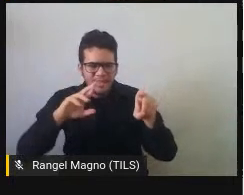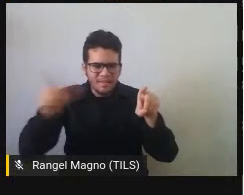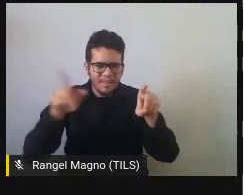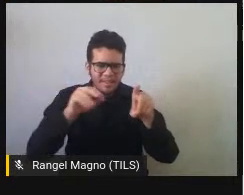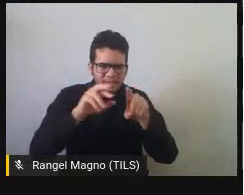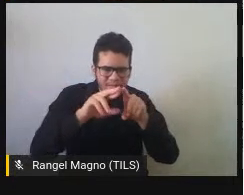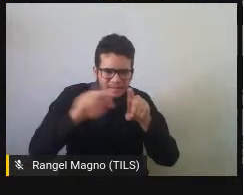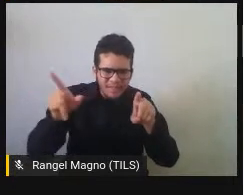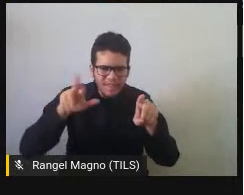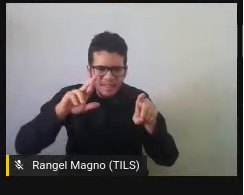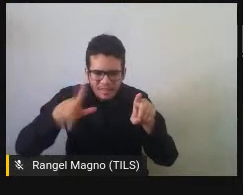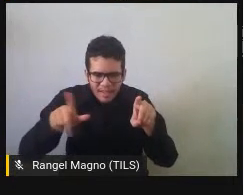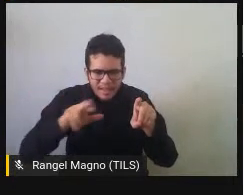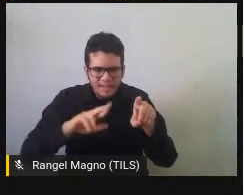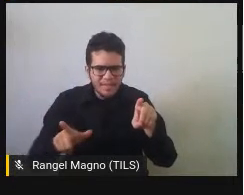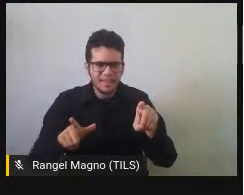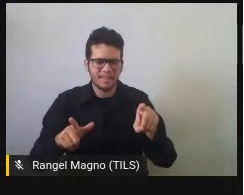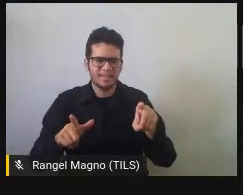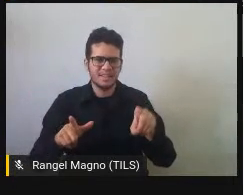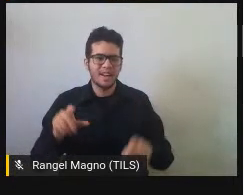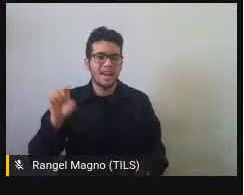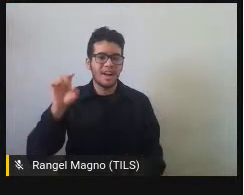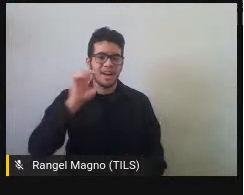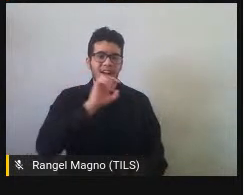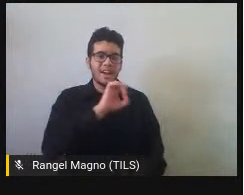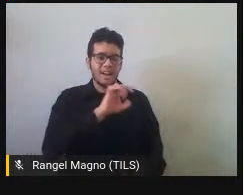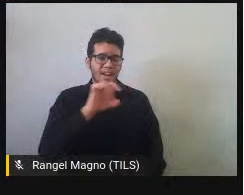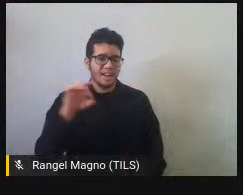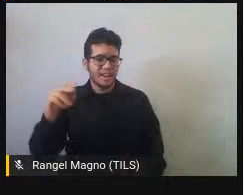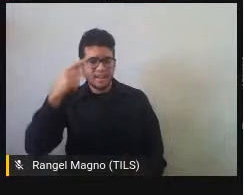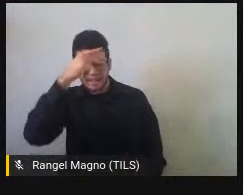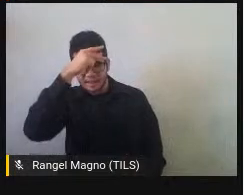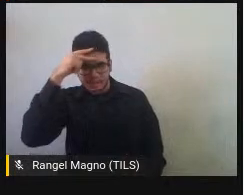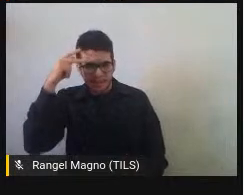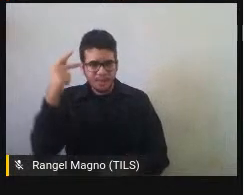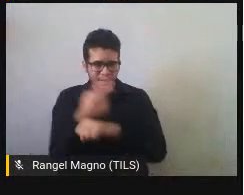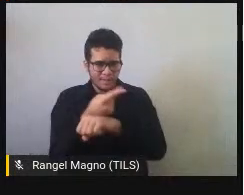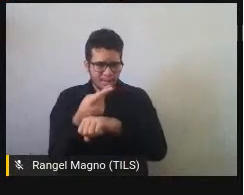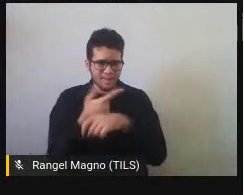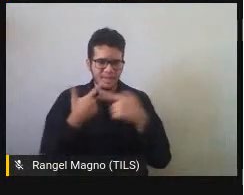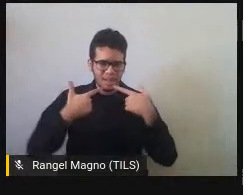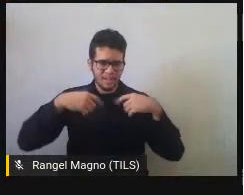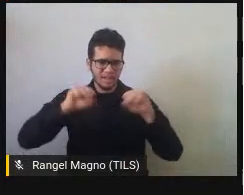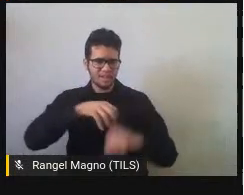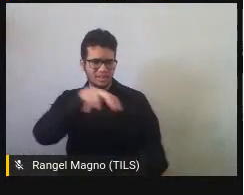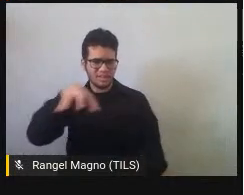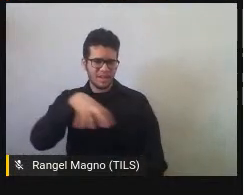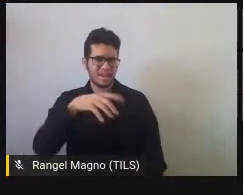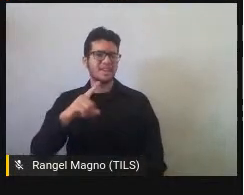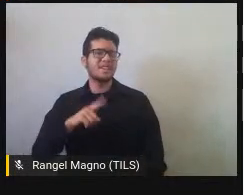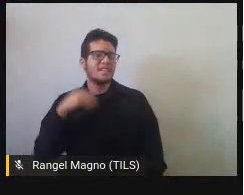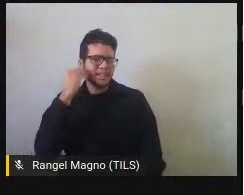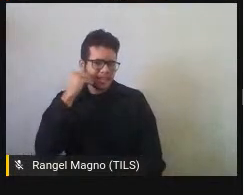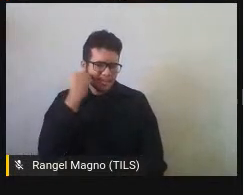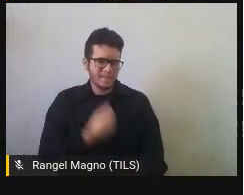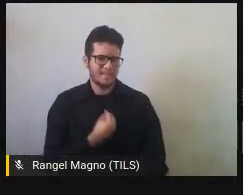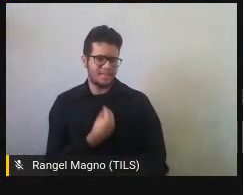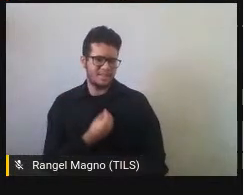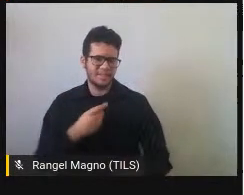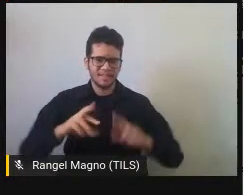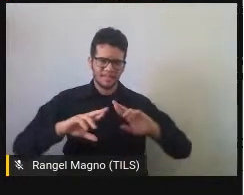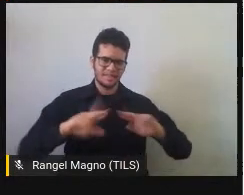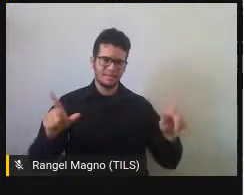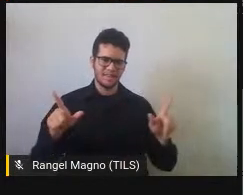a forma como um falante pôde entender como se tornou linguista além disso consideramos que o Saussure